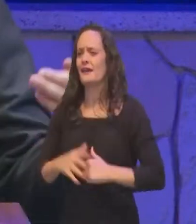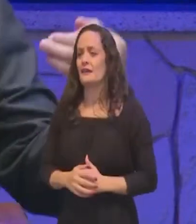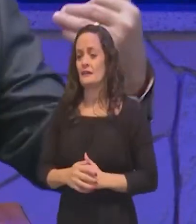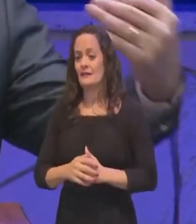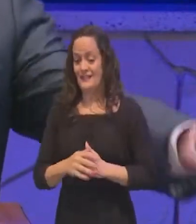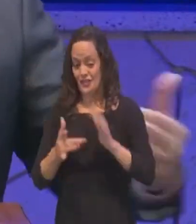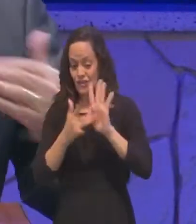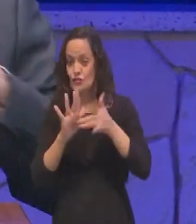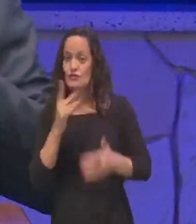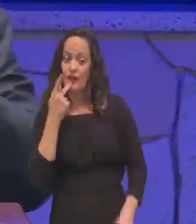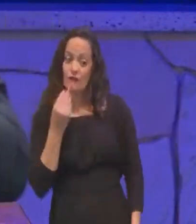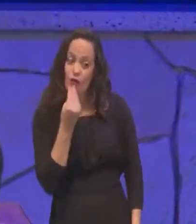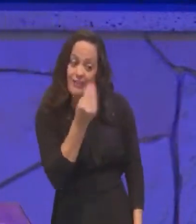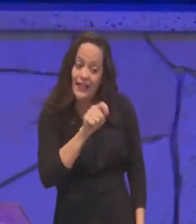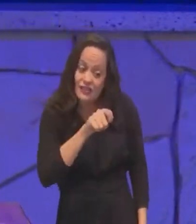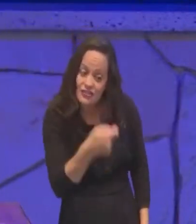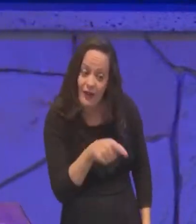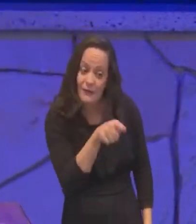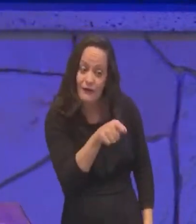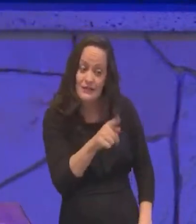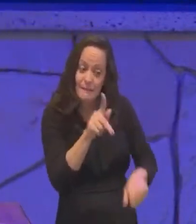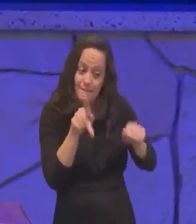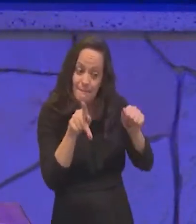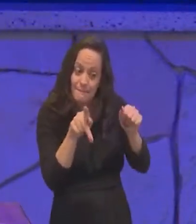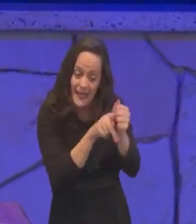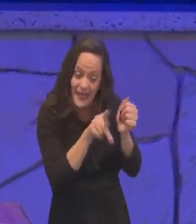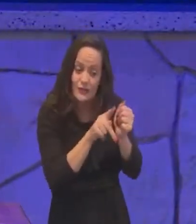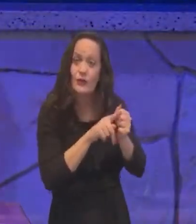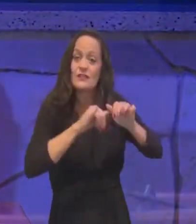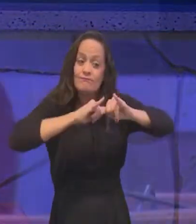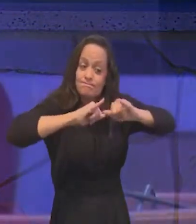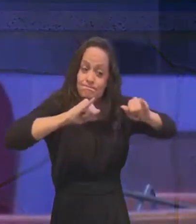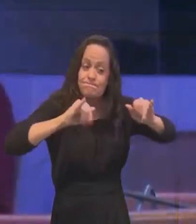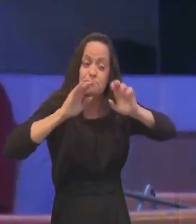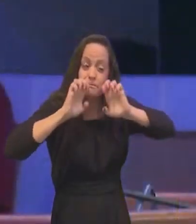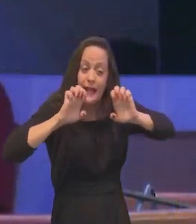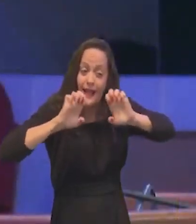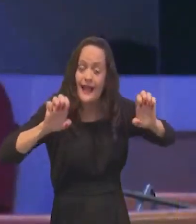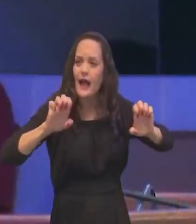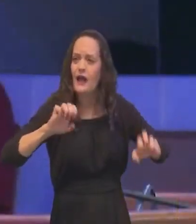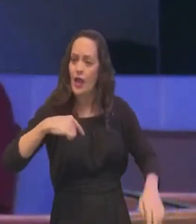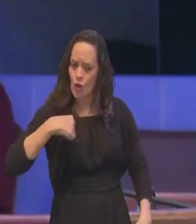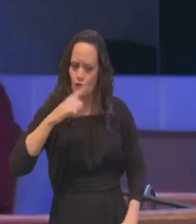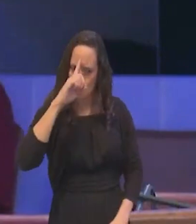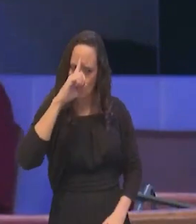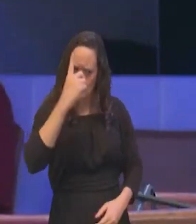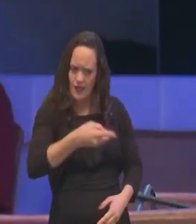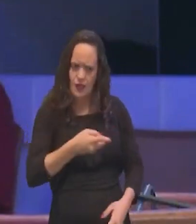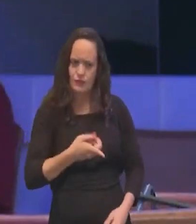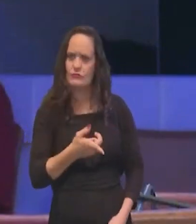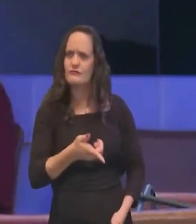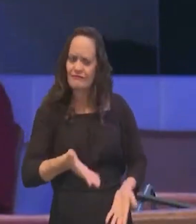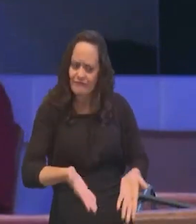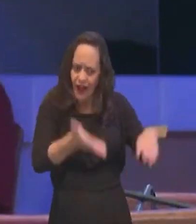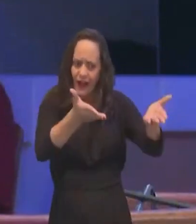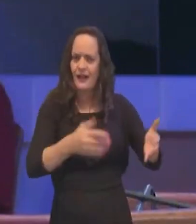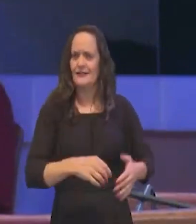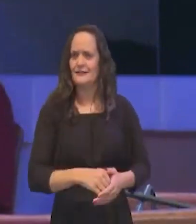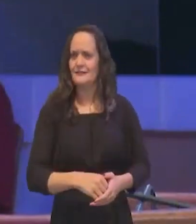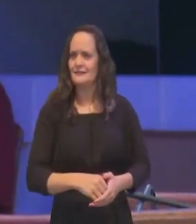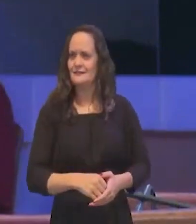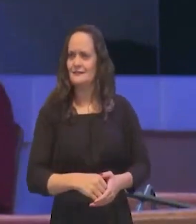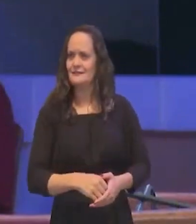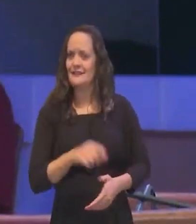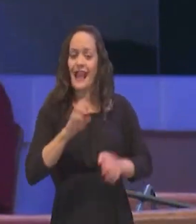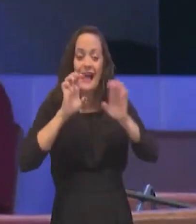Pedro, dar-te-ei as chaves, ele está dando aos discípulos, aos apóstolos, a autoridade, a chave para abrir, que é o